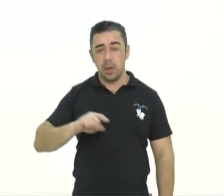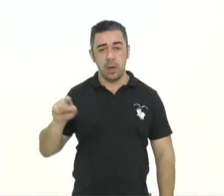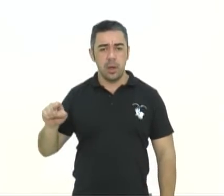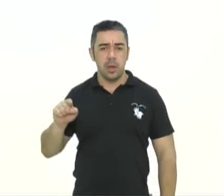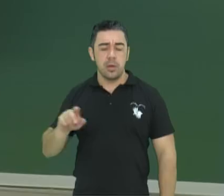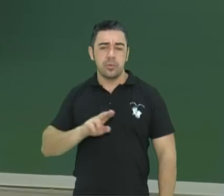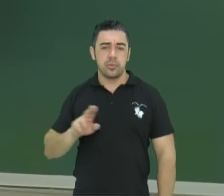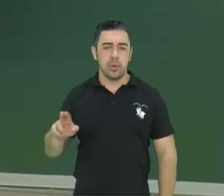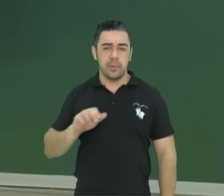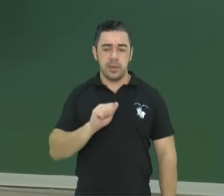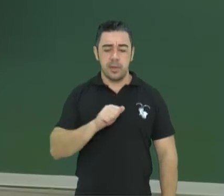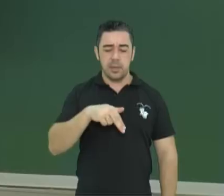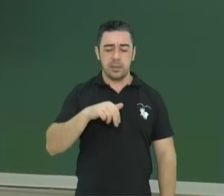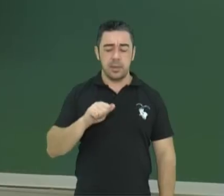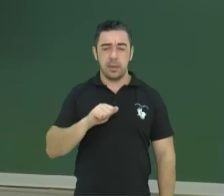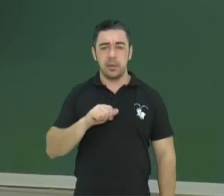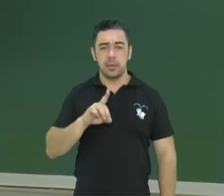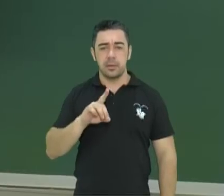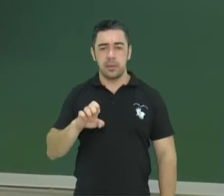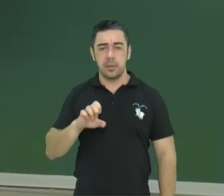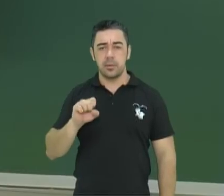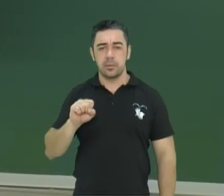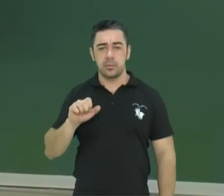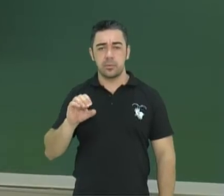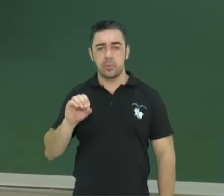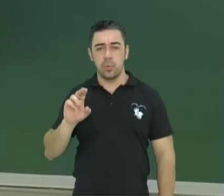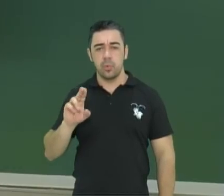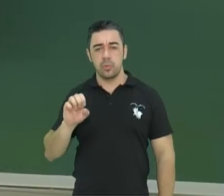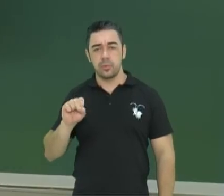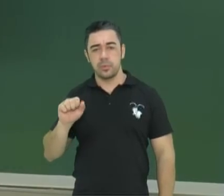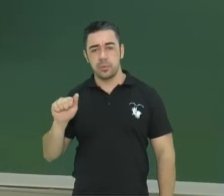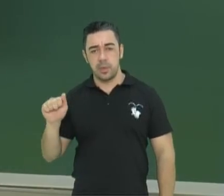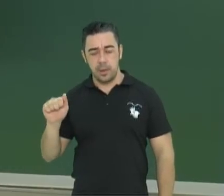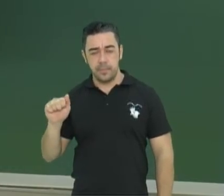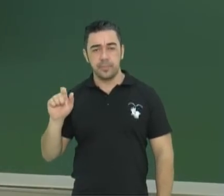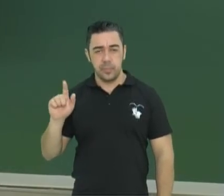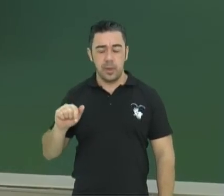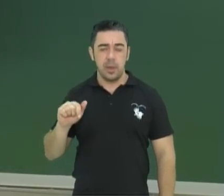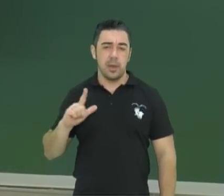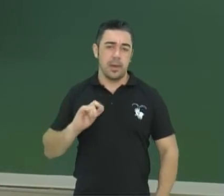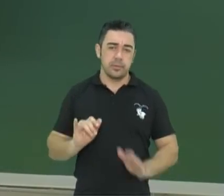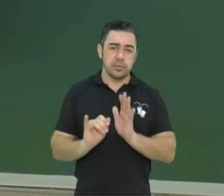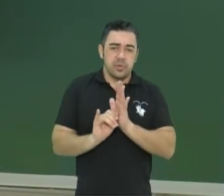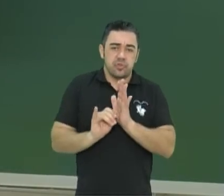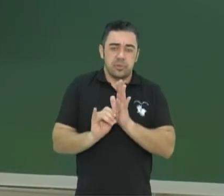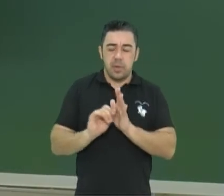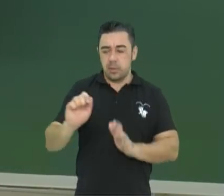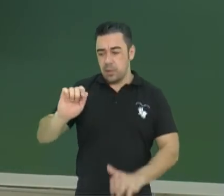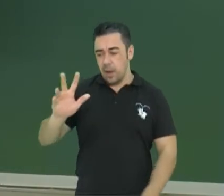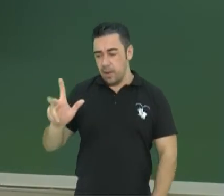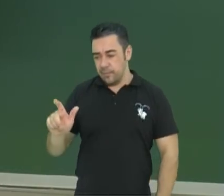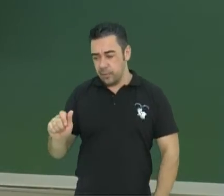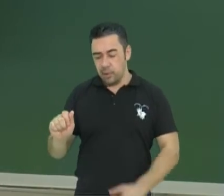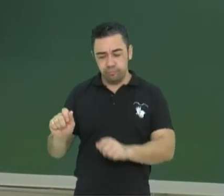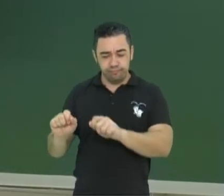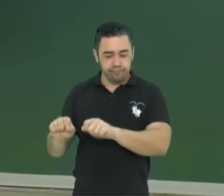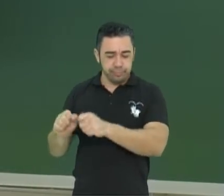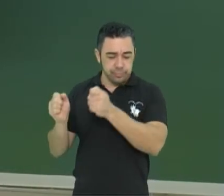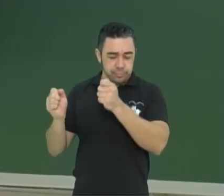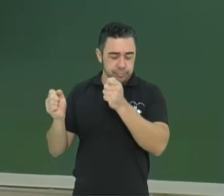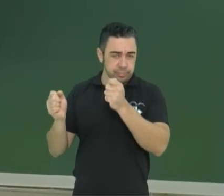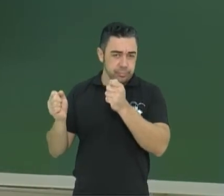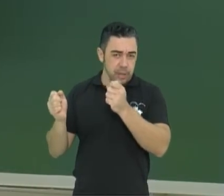a se chamar Ana de Souza, né? Ela acaba tendo essa identidade africana dela desconstruída e ela passa a ter